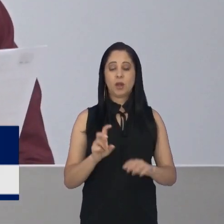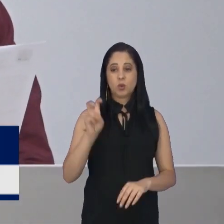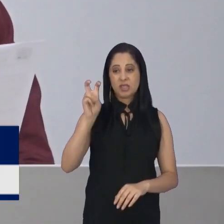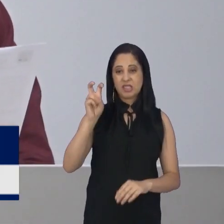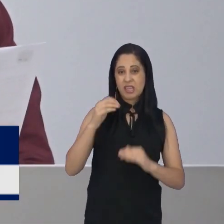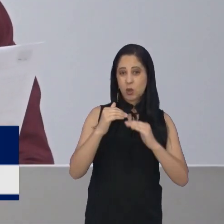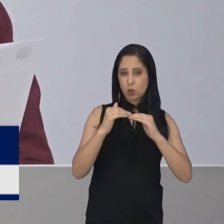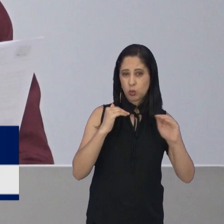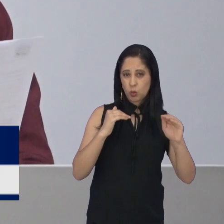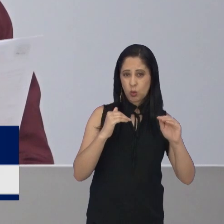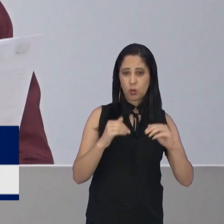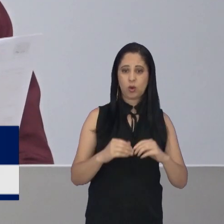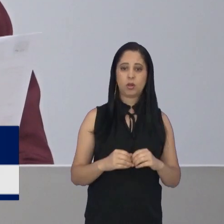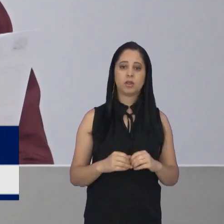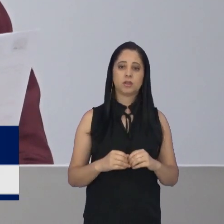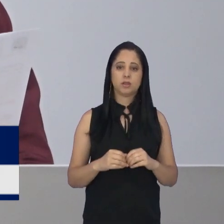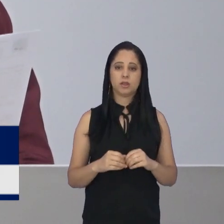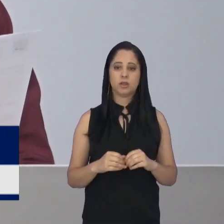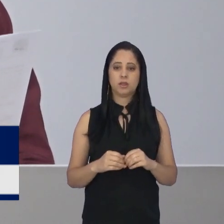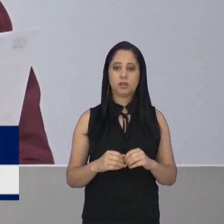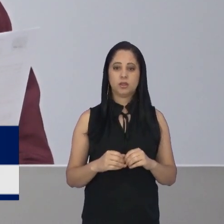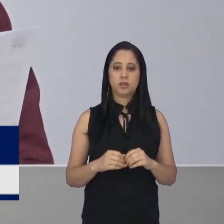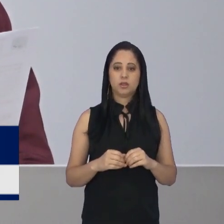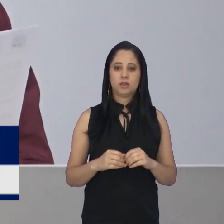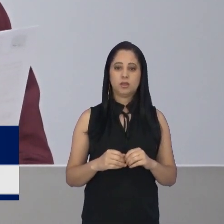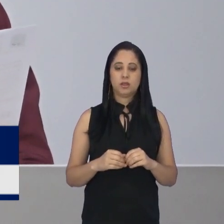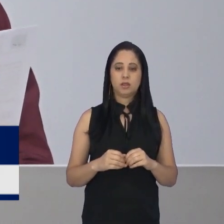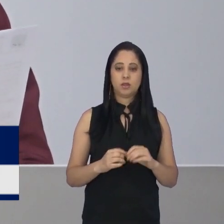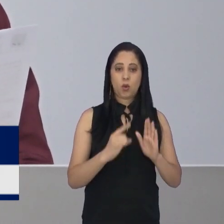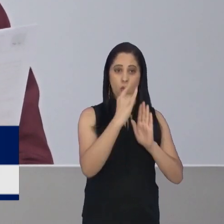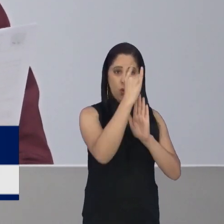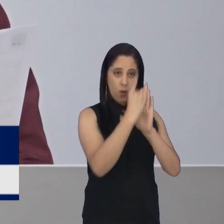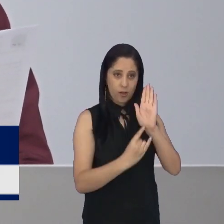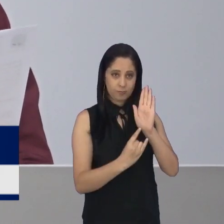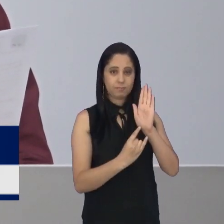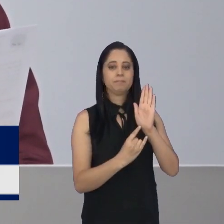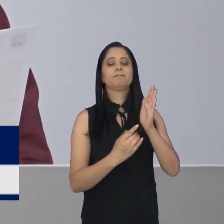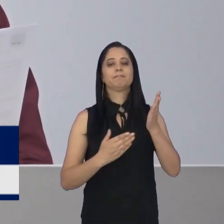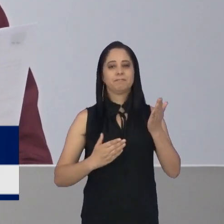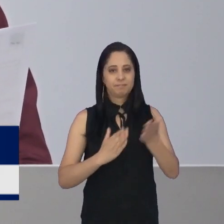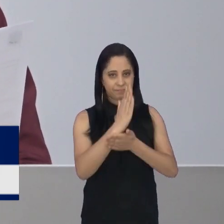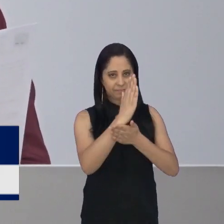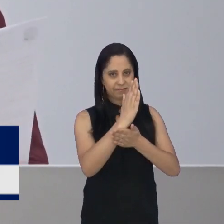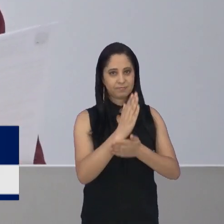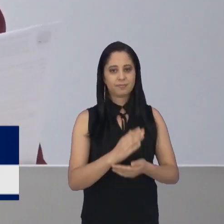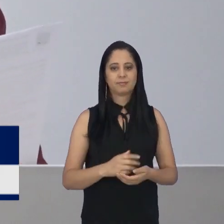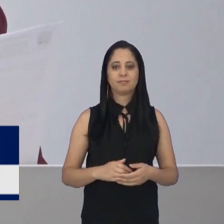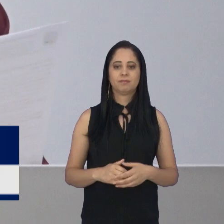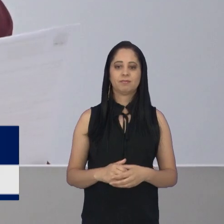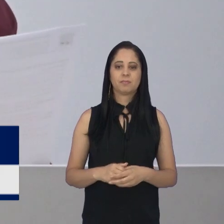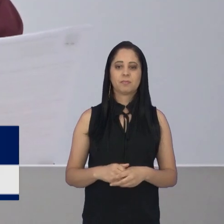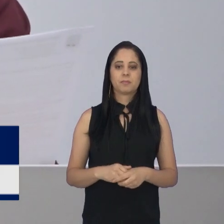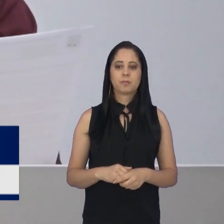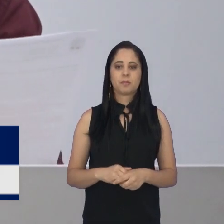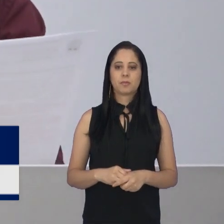votos contrários, portanto, o projeto está aprovado.